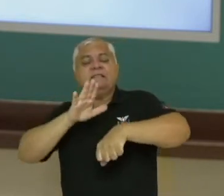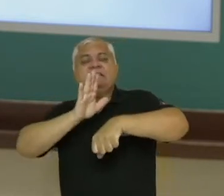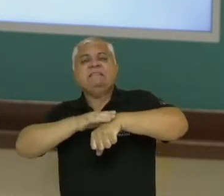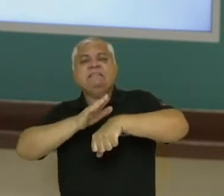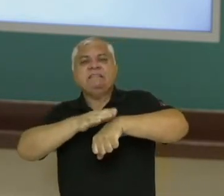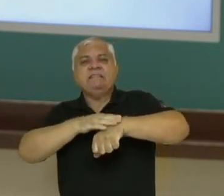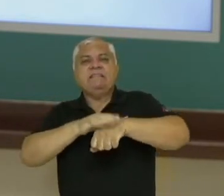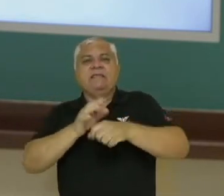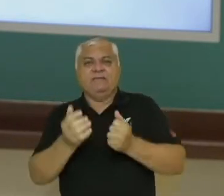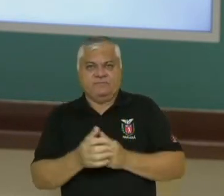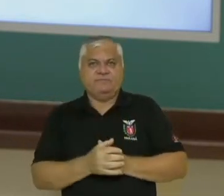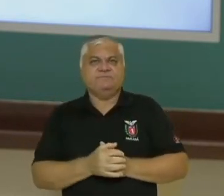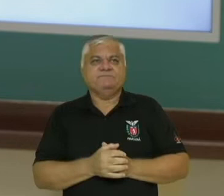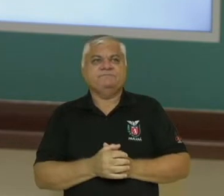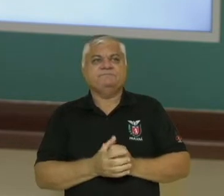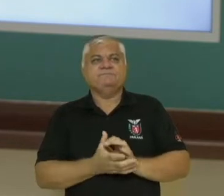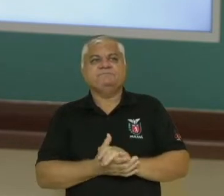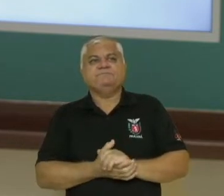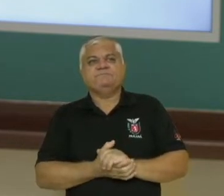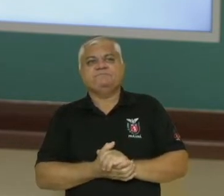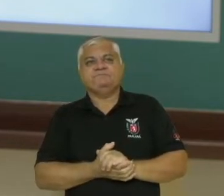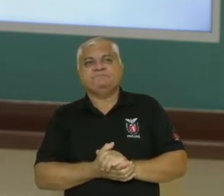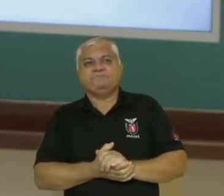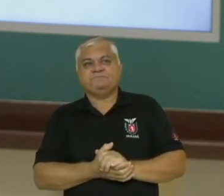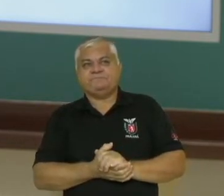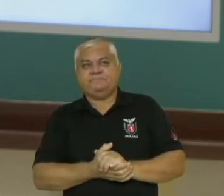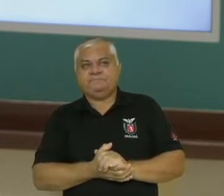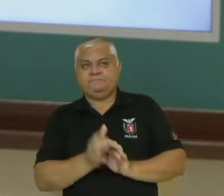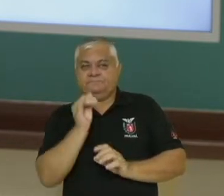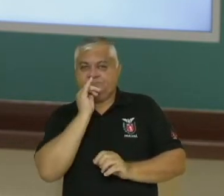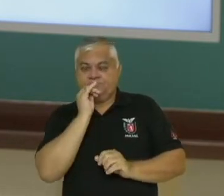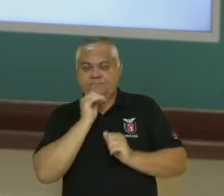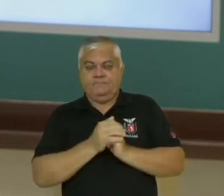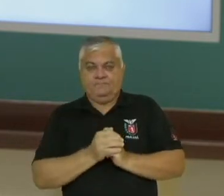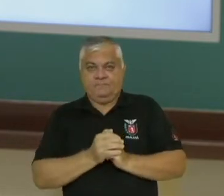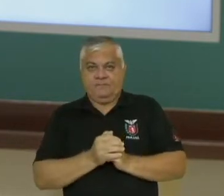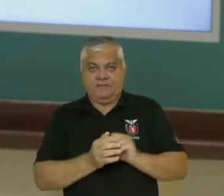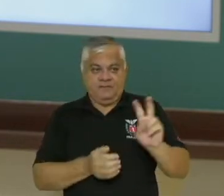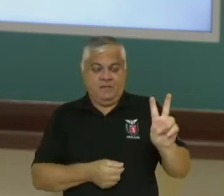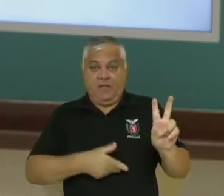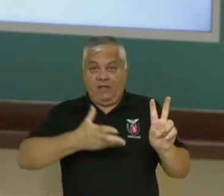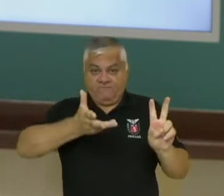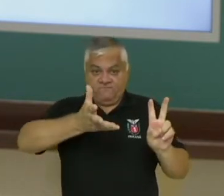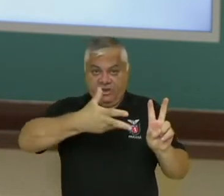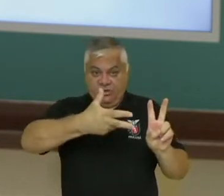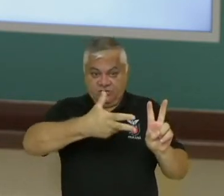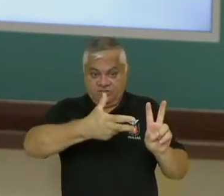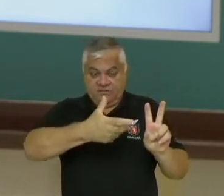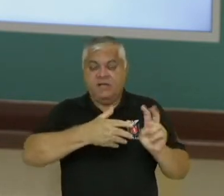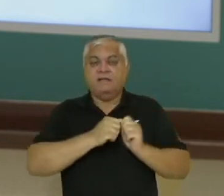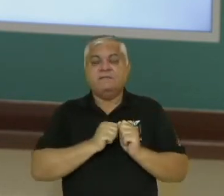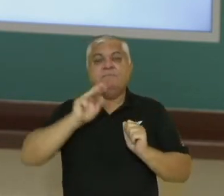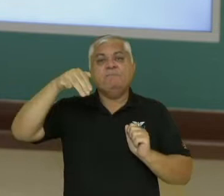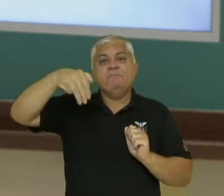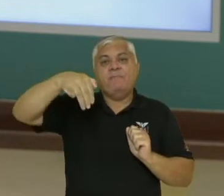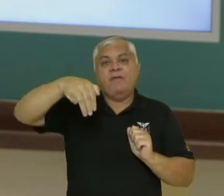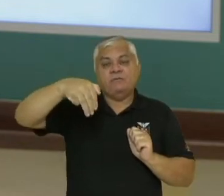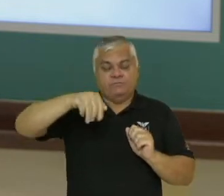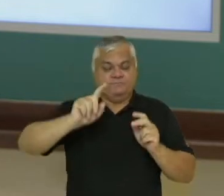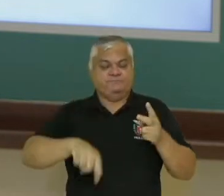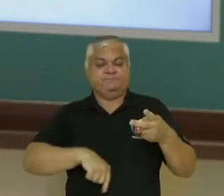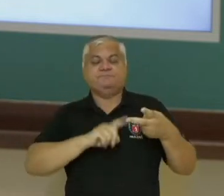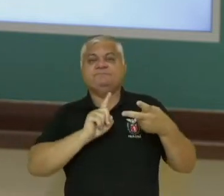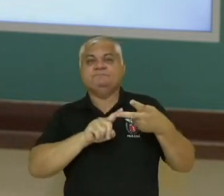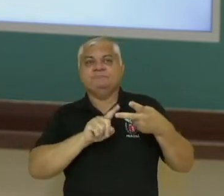grandeza inversamente proporcional. Então você tem aqui, por exemplo, a velocidade de um corpo ela é medida em metros por segundo,